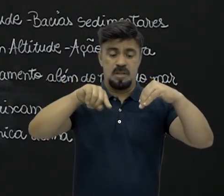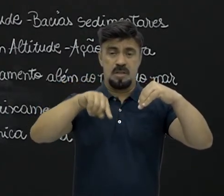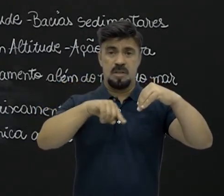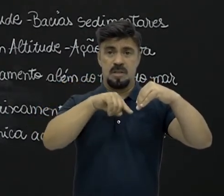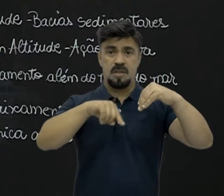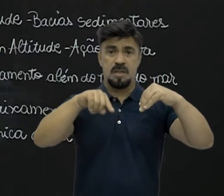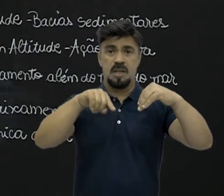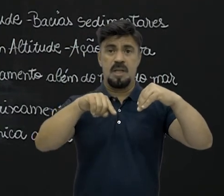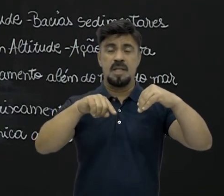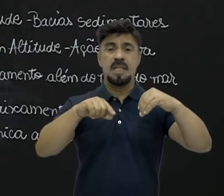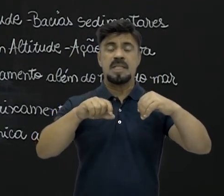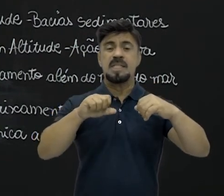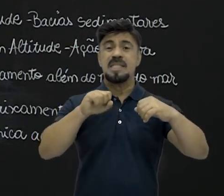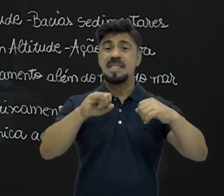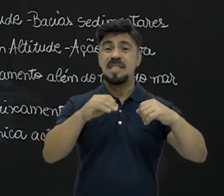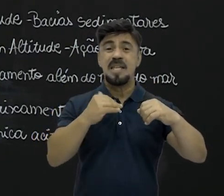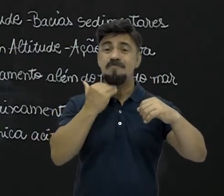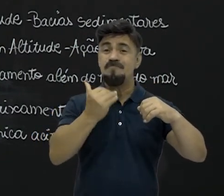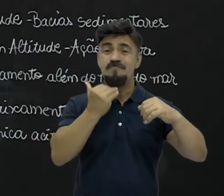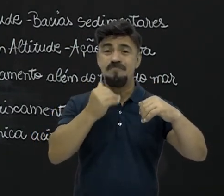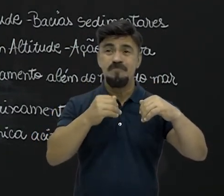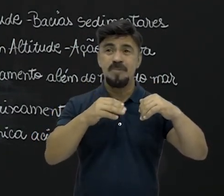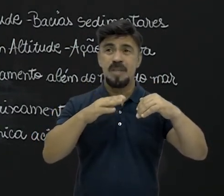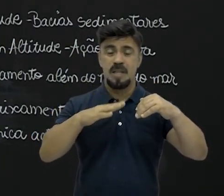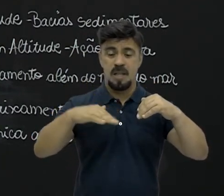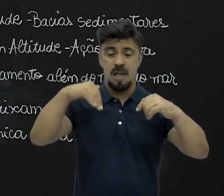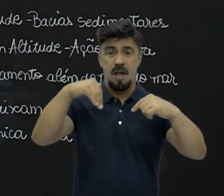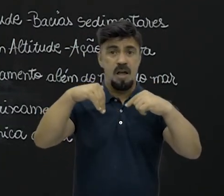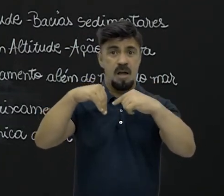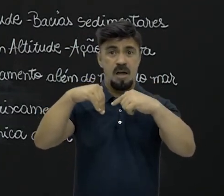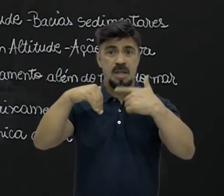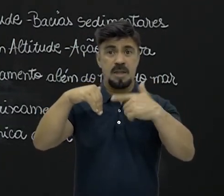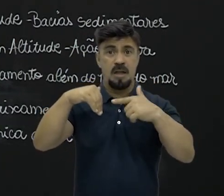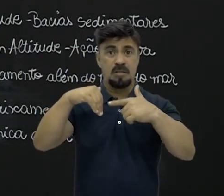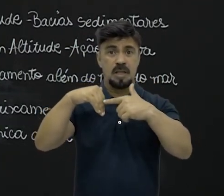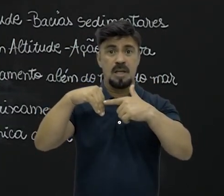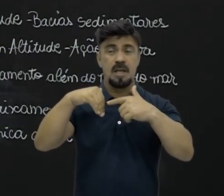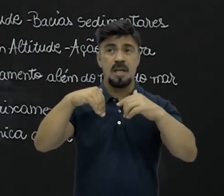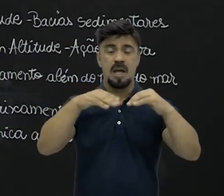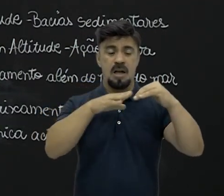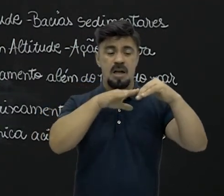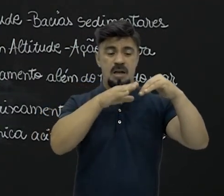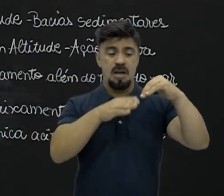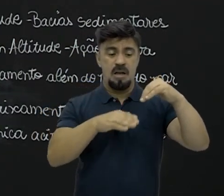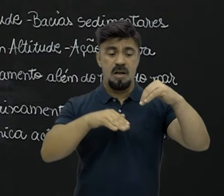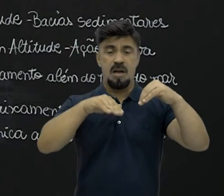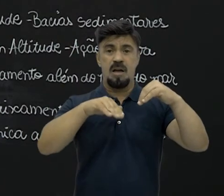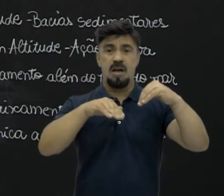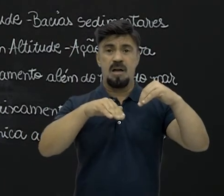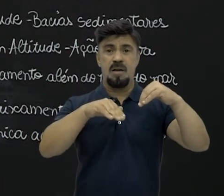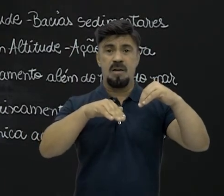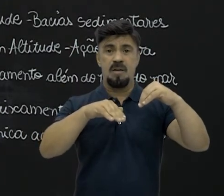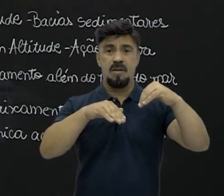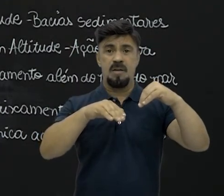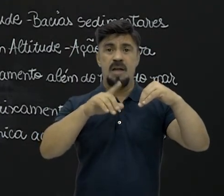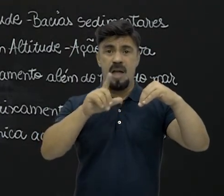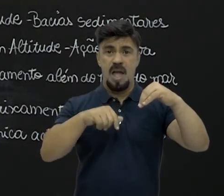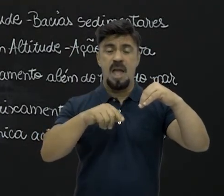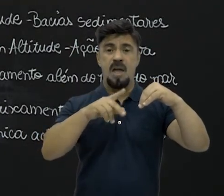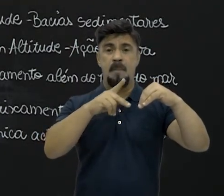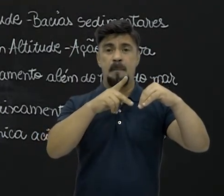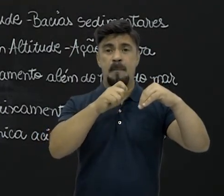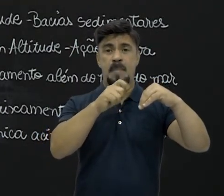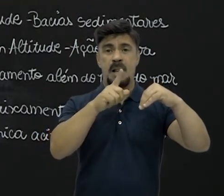relativa. Se não houver um planalto do lado da depressão relativa, a depressão é o planalto. Tá entendendo?